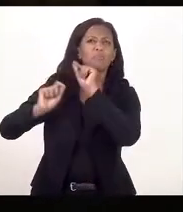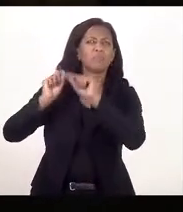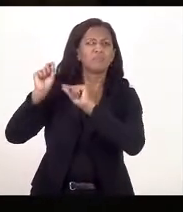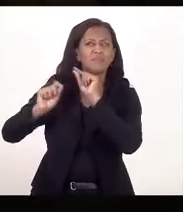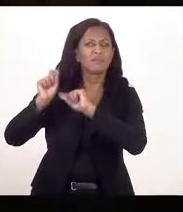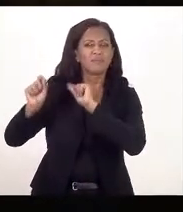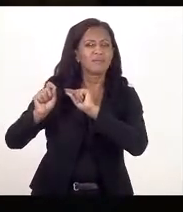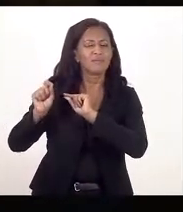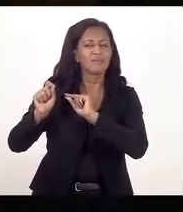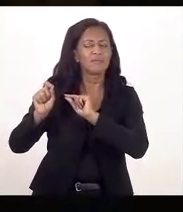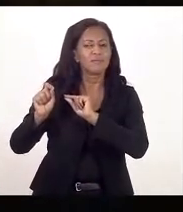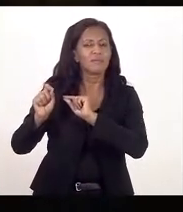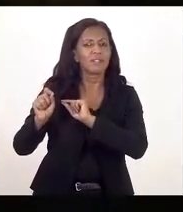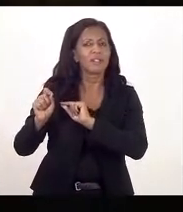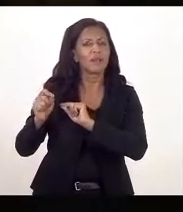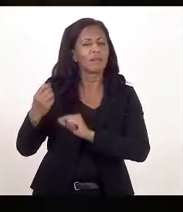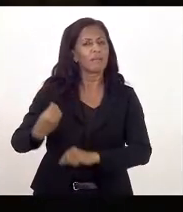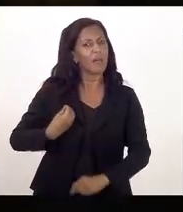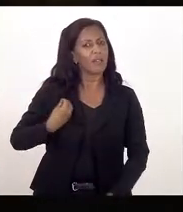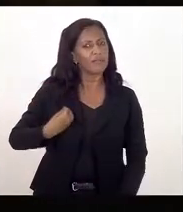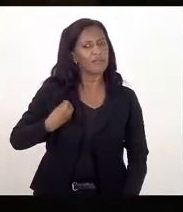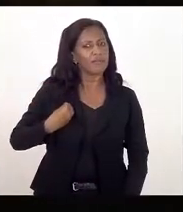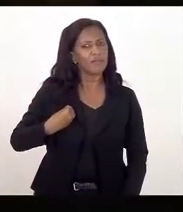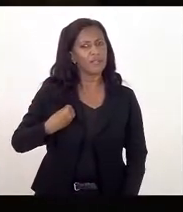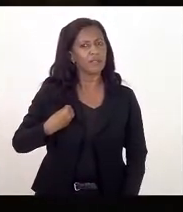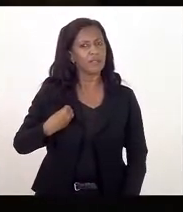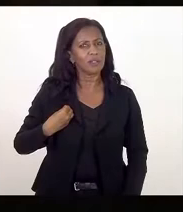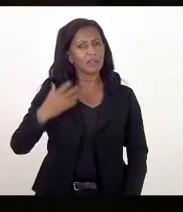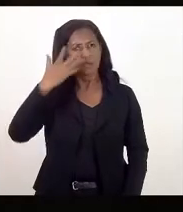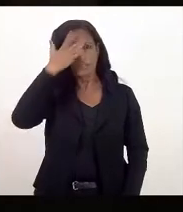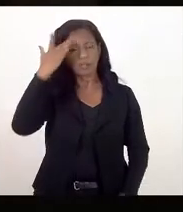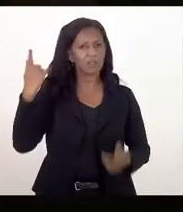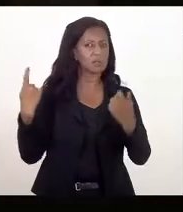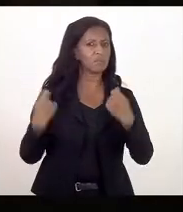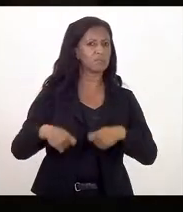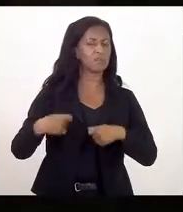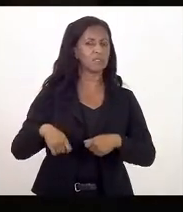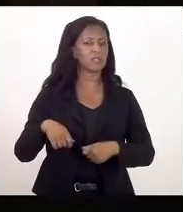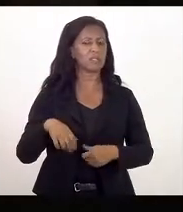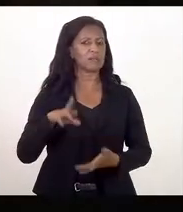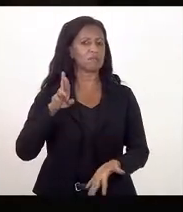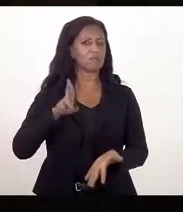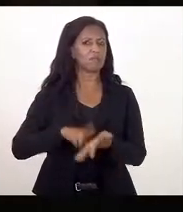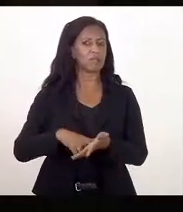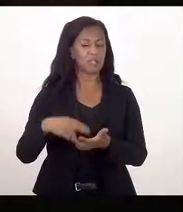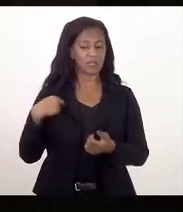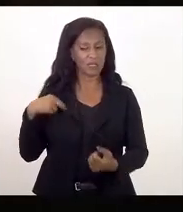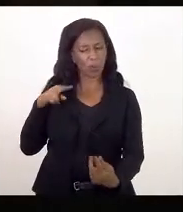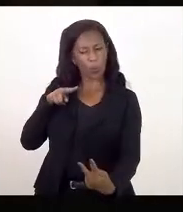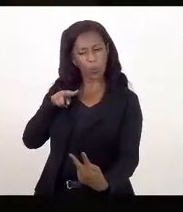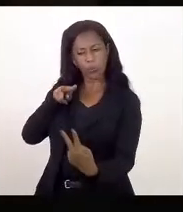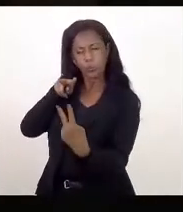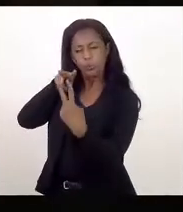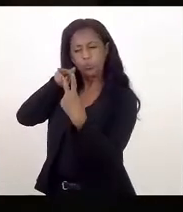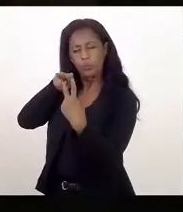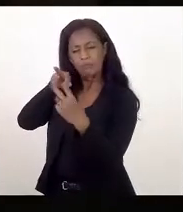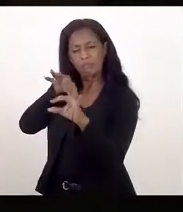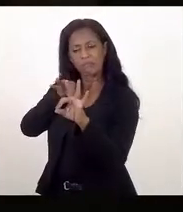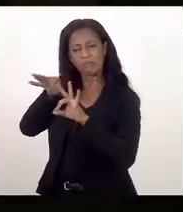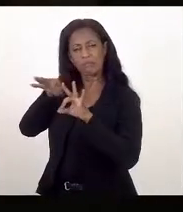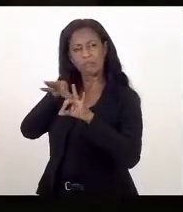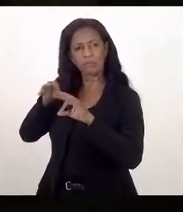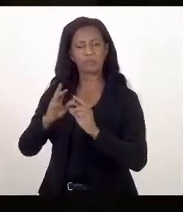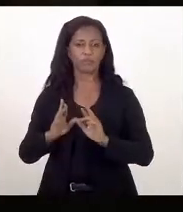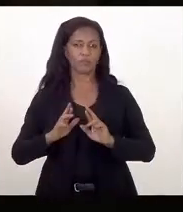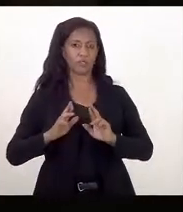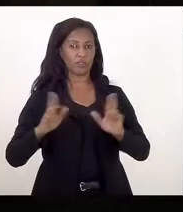disto para a vida daqueles que precisam realmente ser olhados de forma diferente